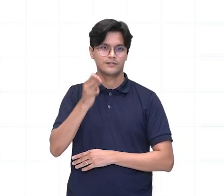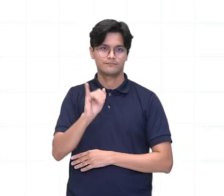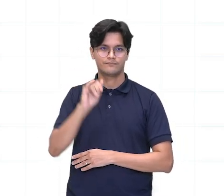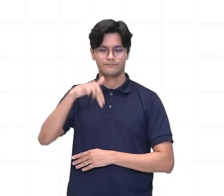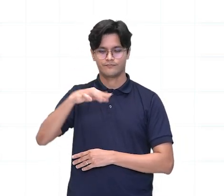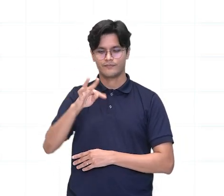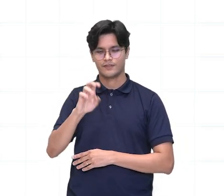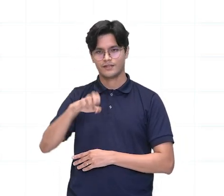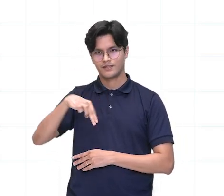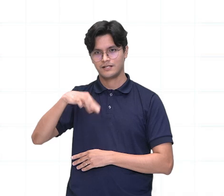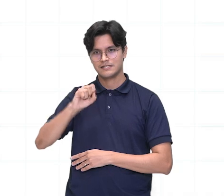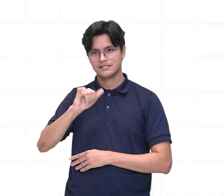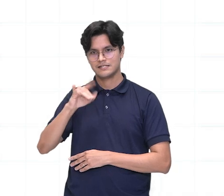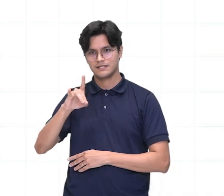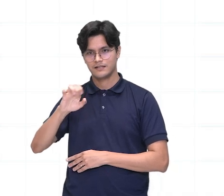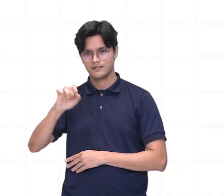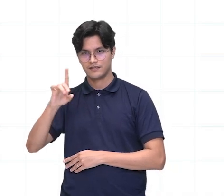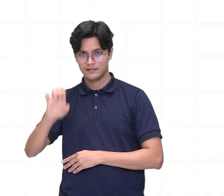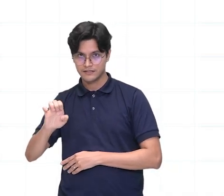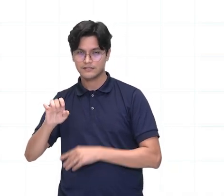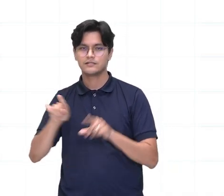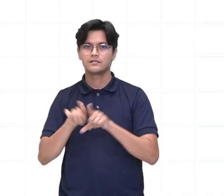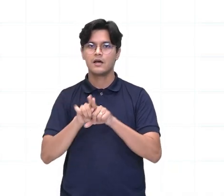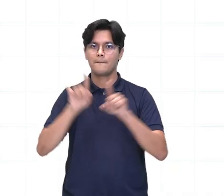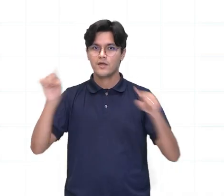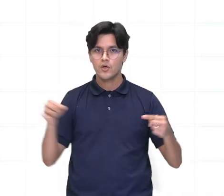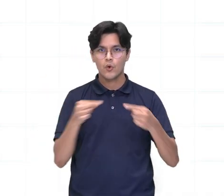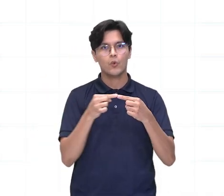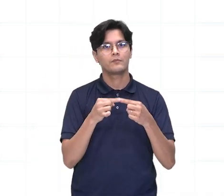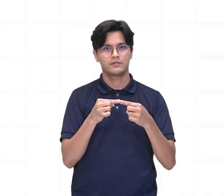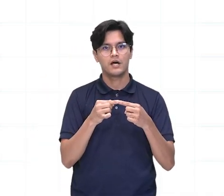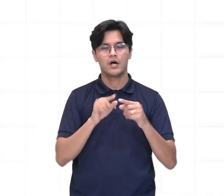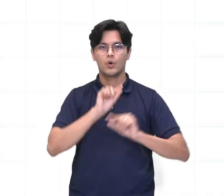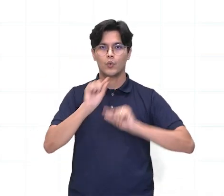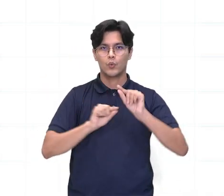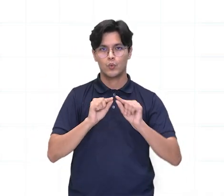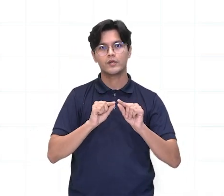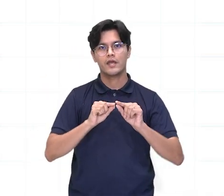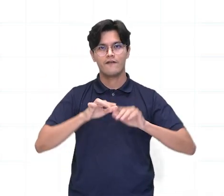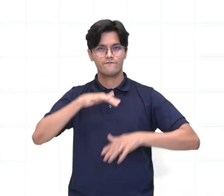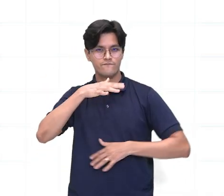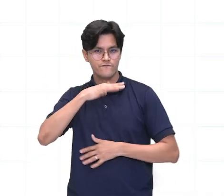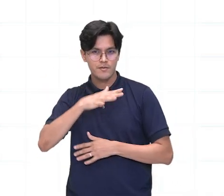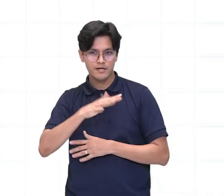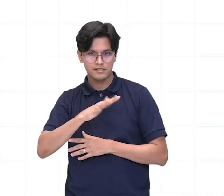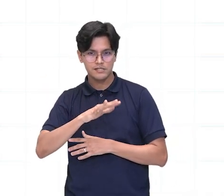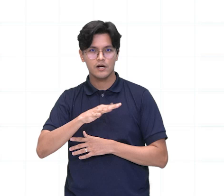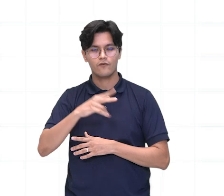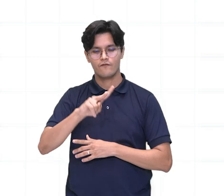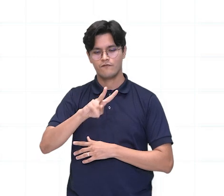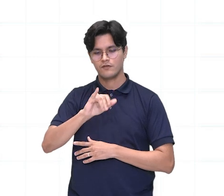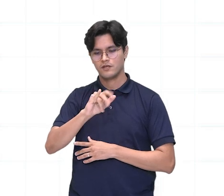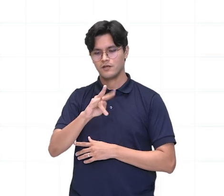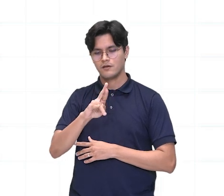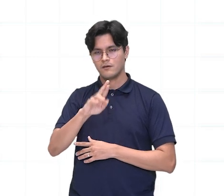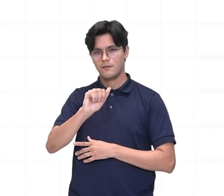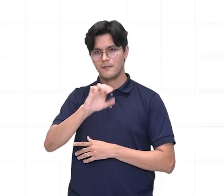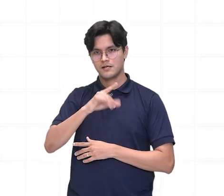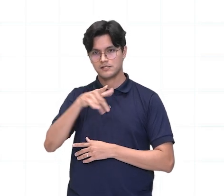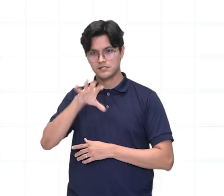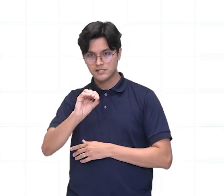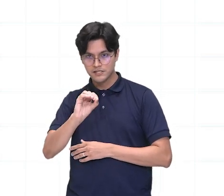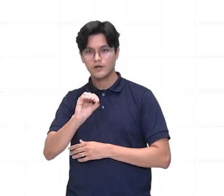Está relacionada à energia de vibração da fonte que emite as